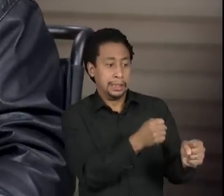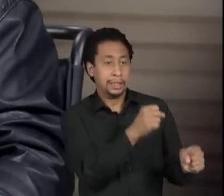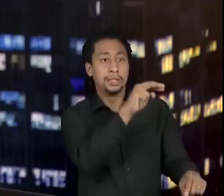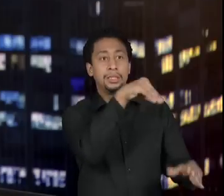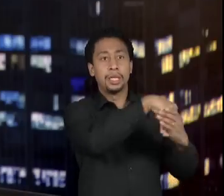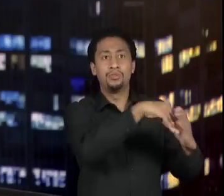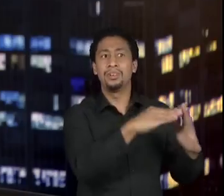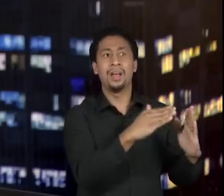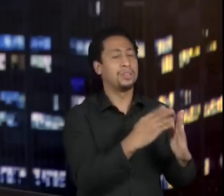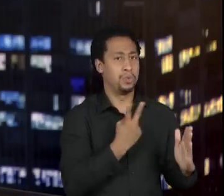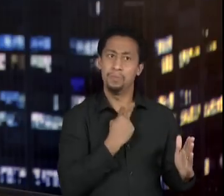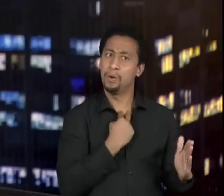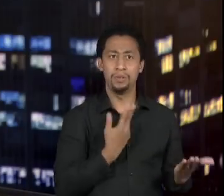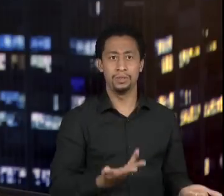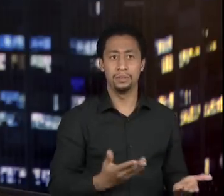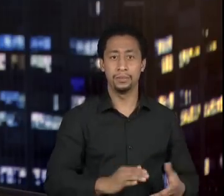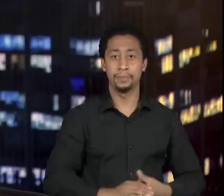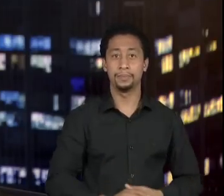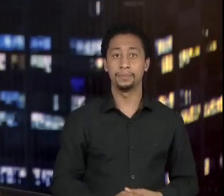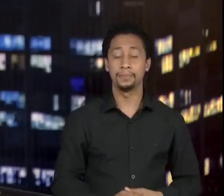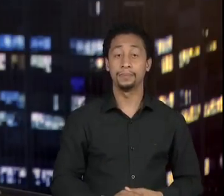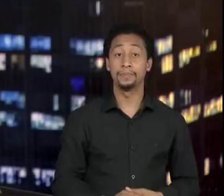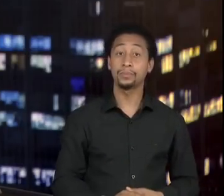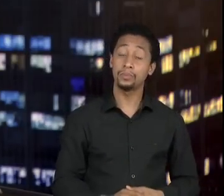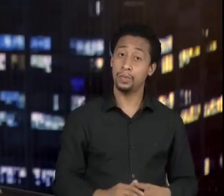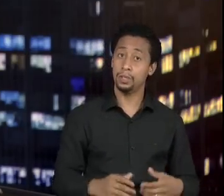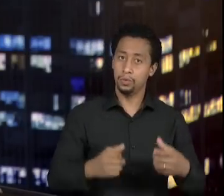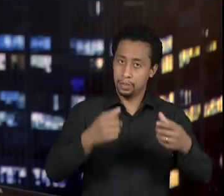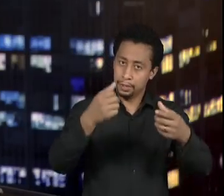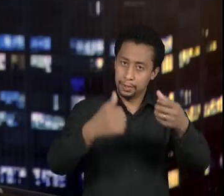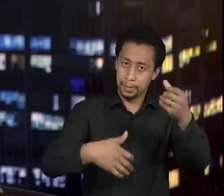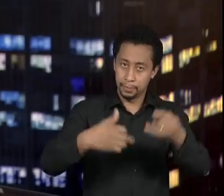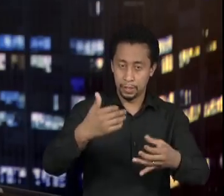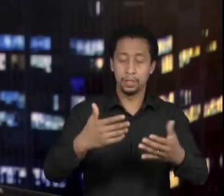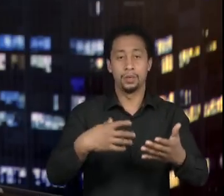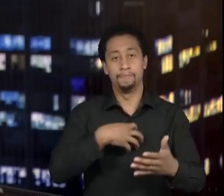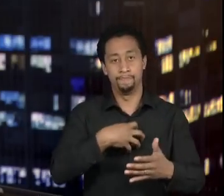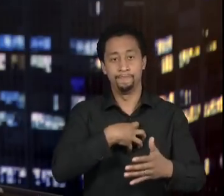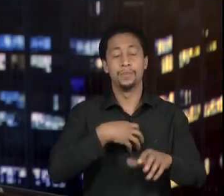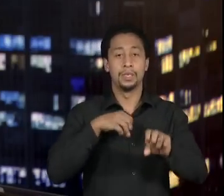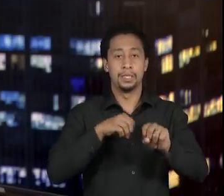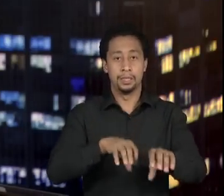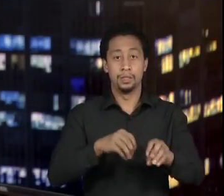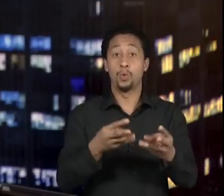escolarização. Quando falamos no ensino de qualidade e colocamos essa